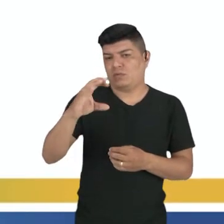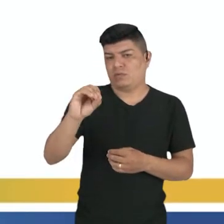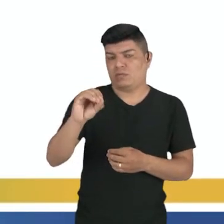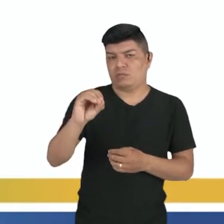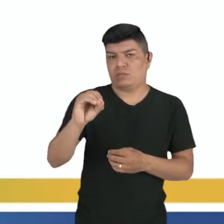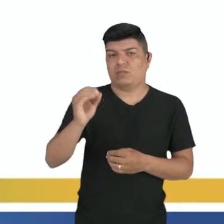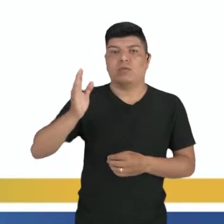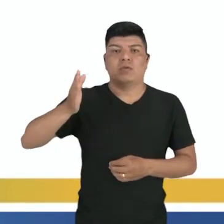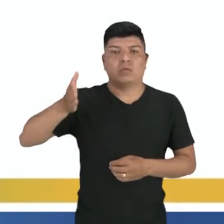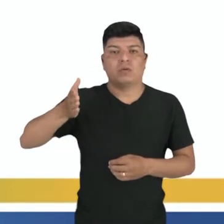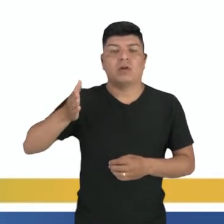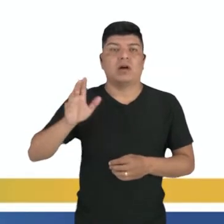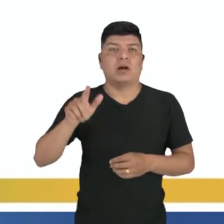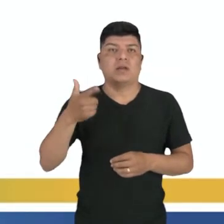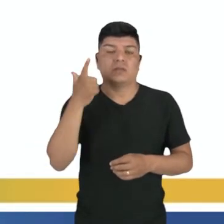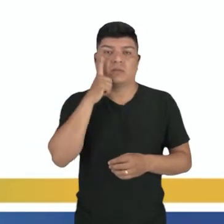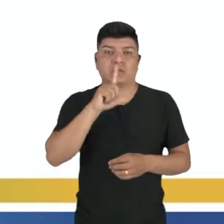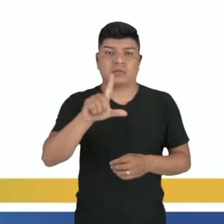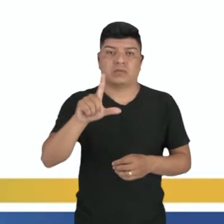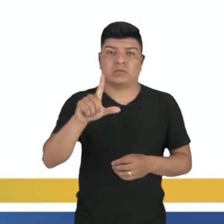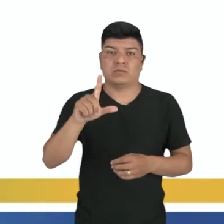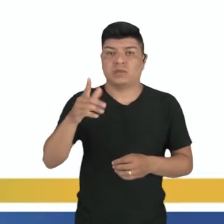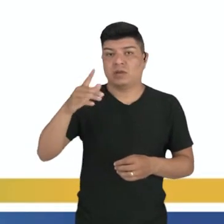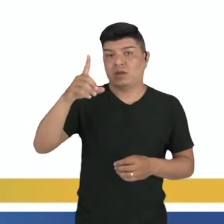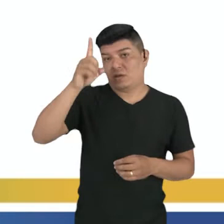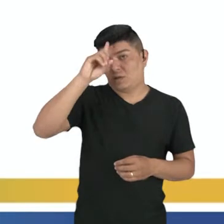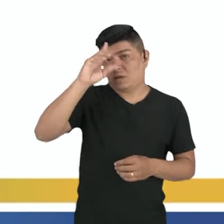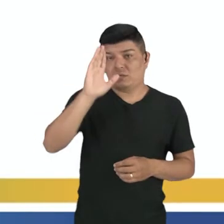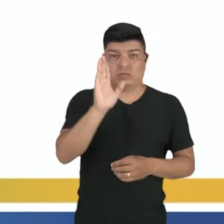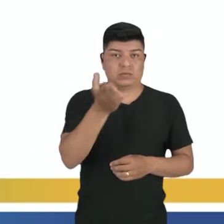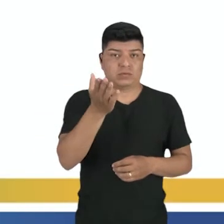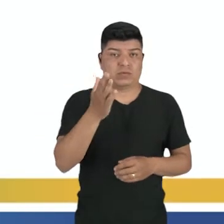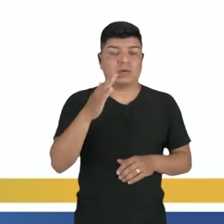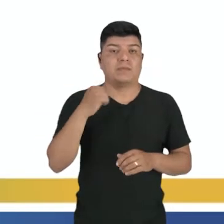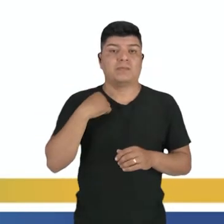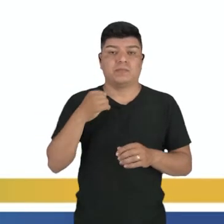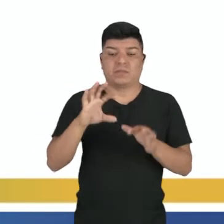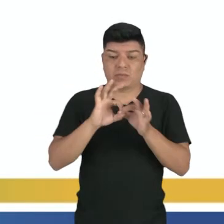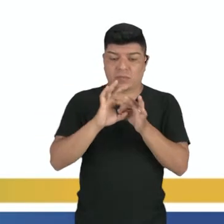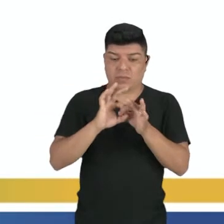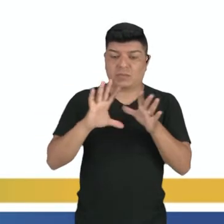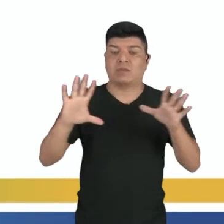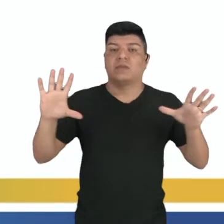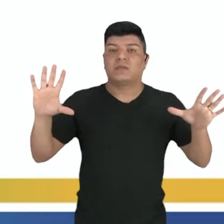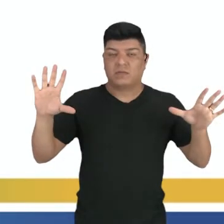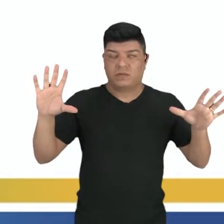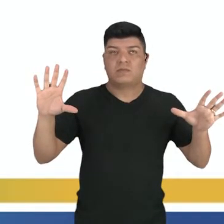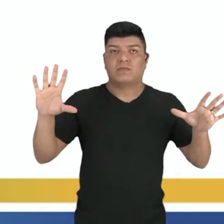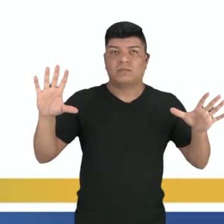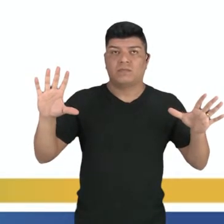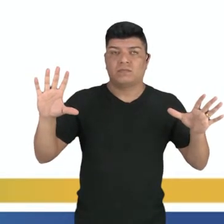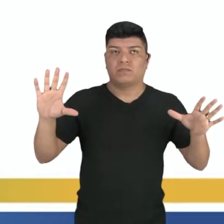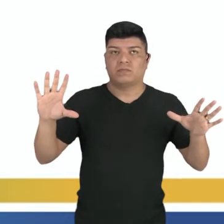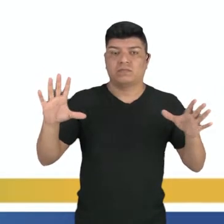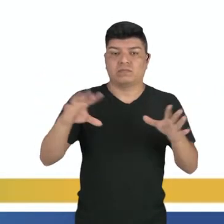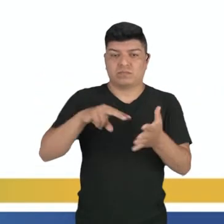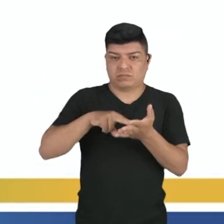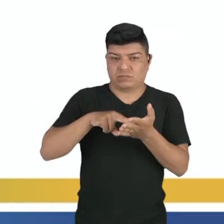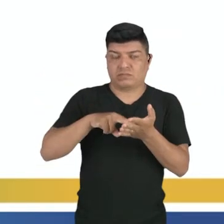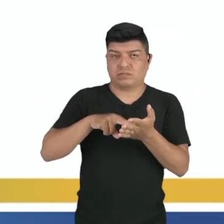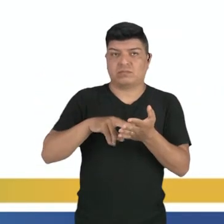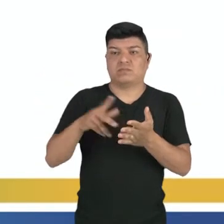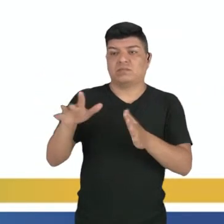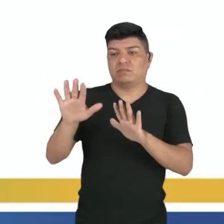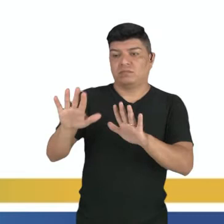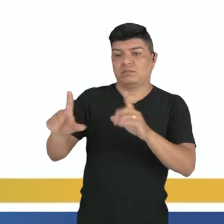aí quando esse broto atinge a sua maturação, ele vai se desprender da esponja, onde ele estava fixo, e